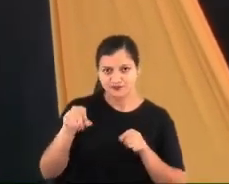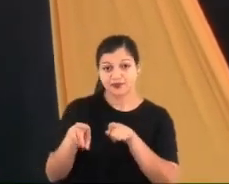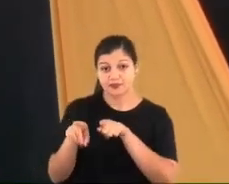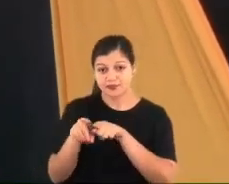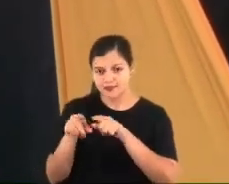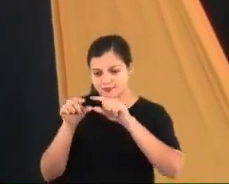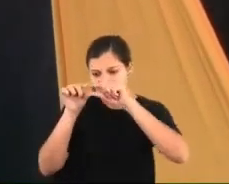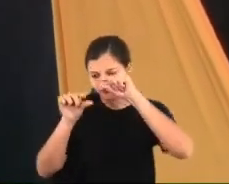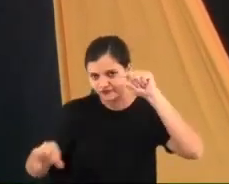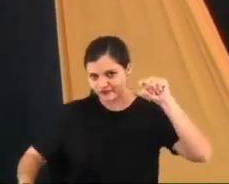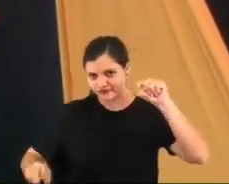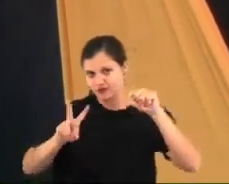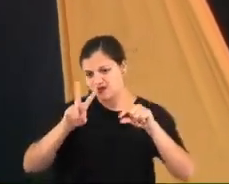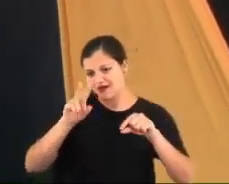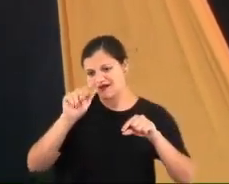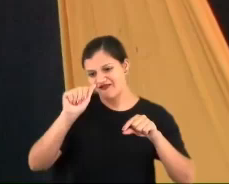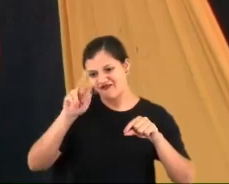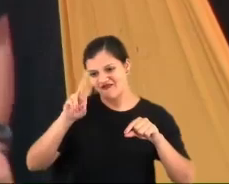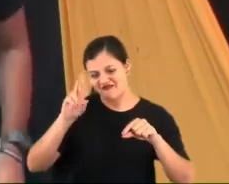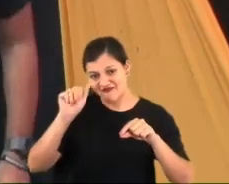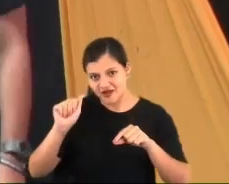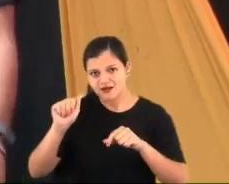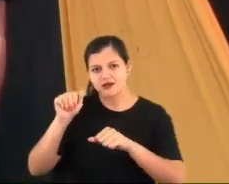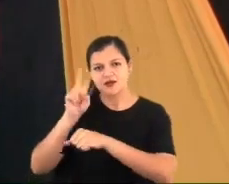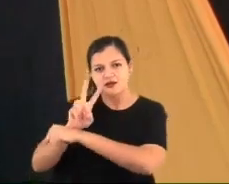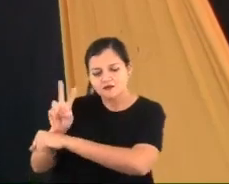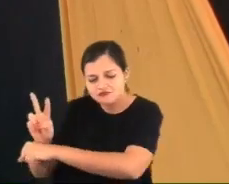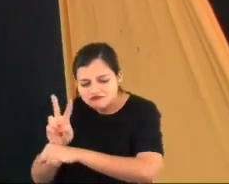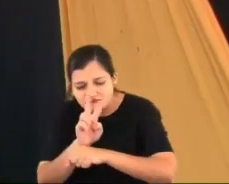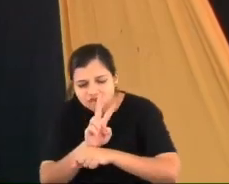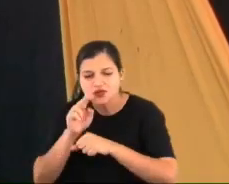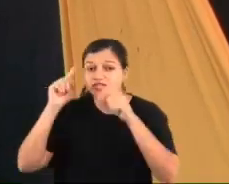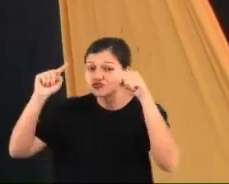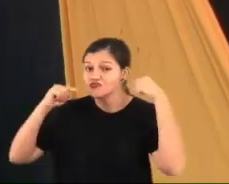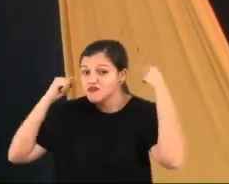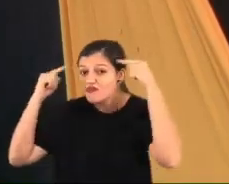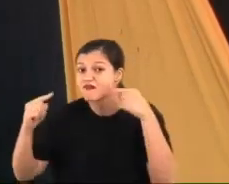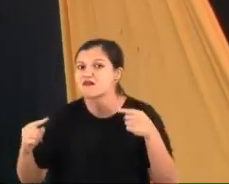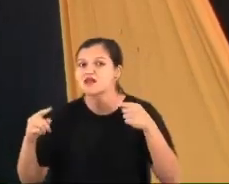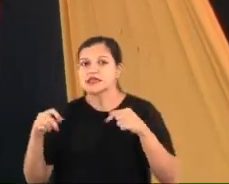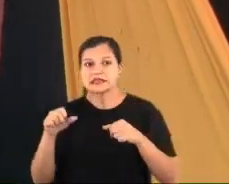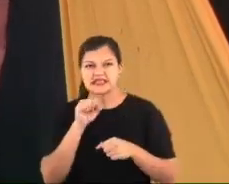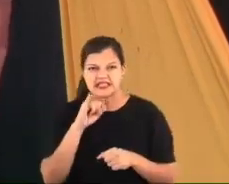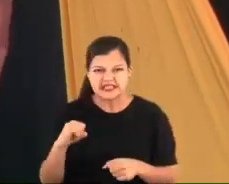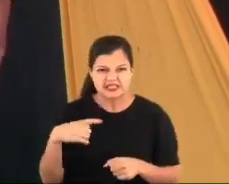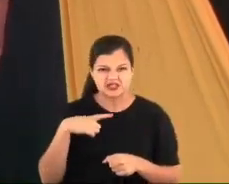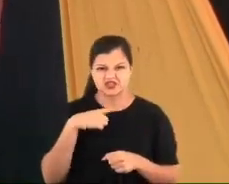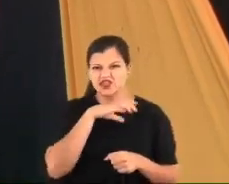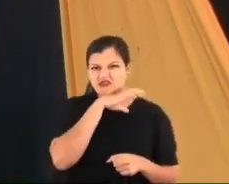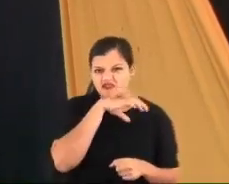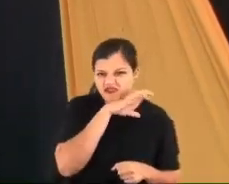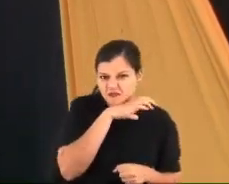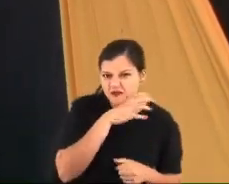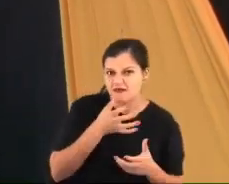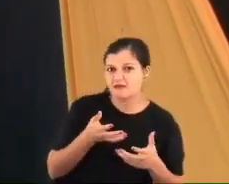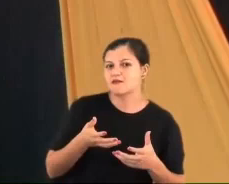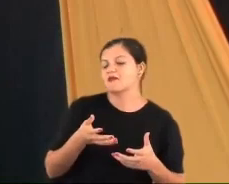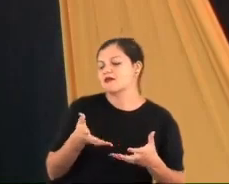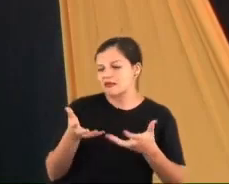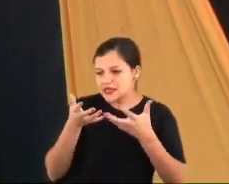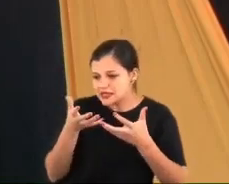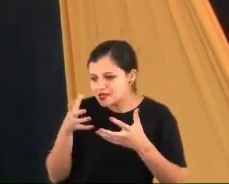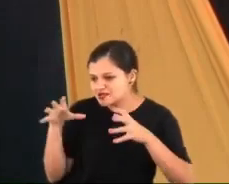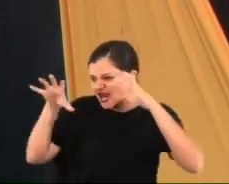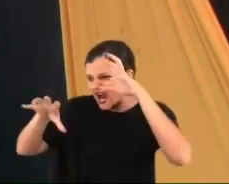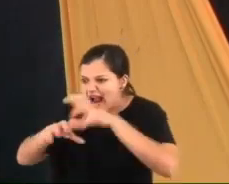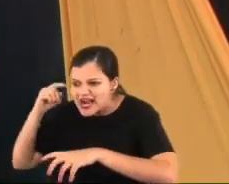procurar, ia atrás, se aparecesse um lobo, ele ia lá. E nós vimos que, na história, que Davi não tinha medo de lobo, nem de urso, nem de leão,